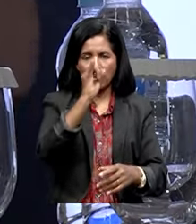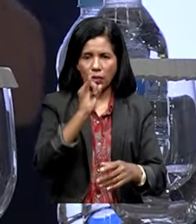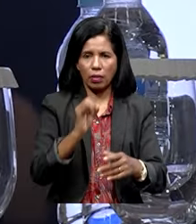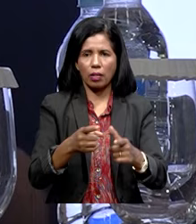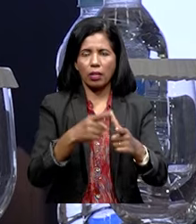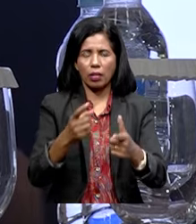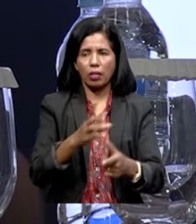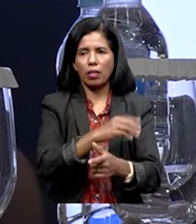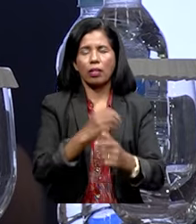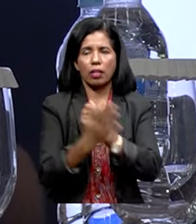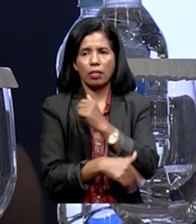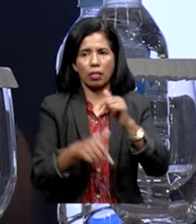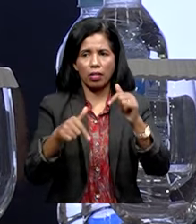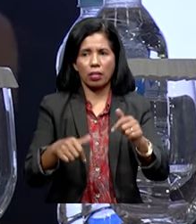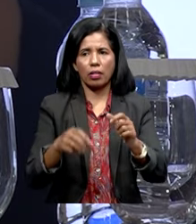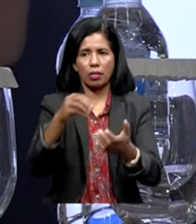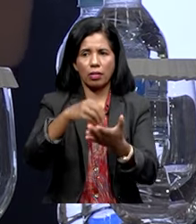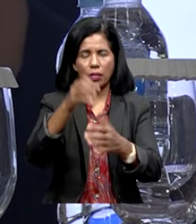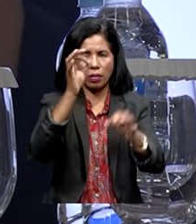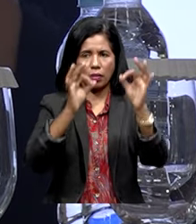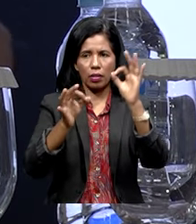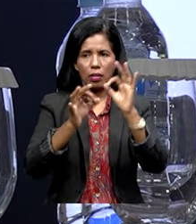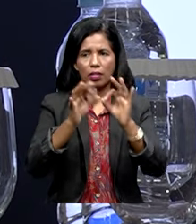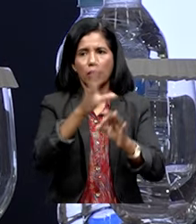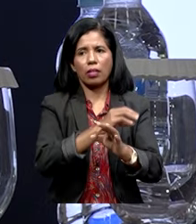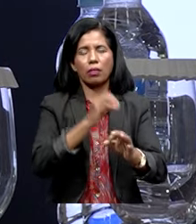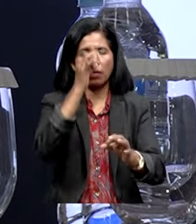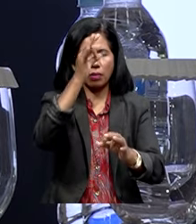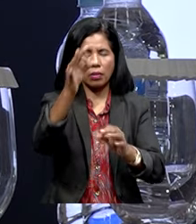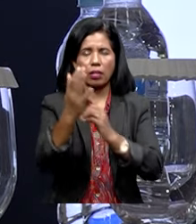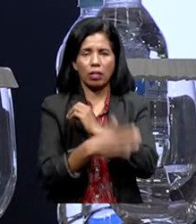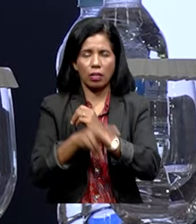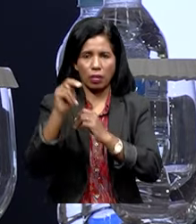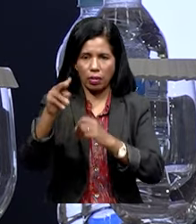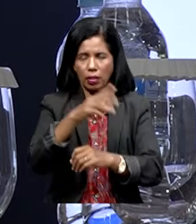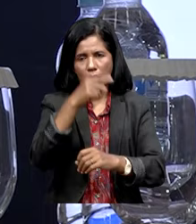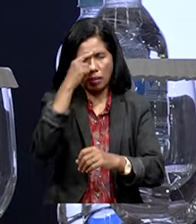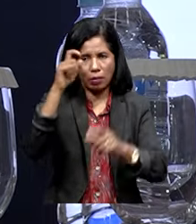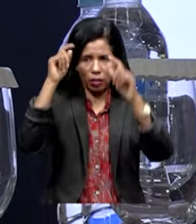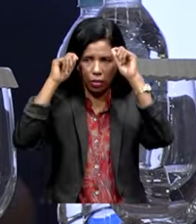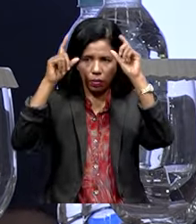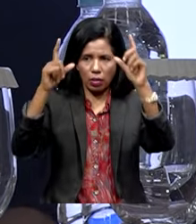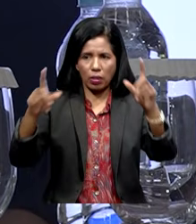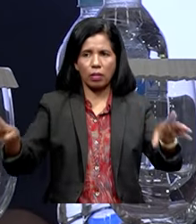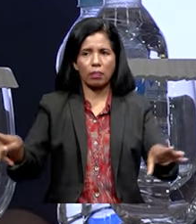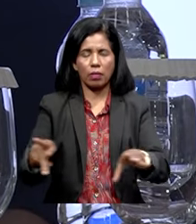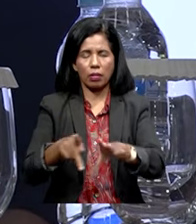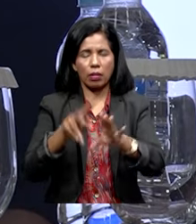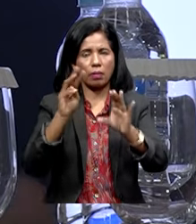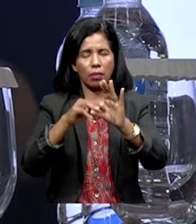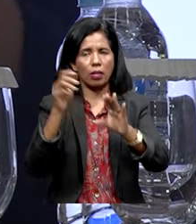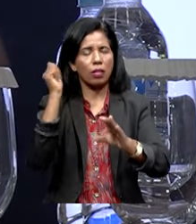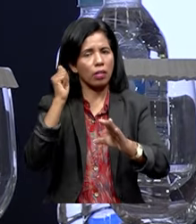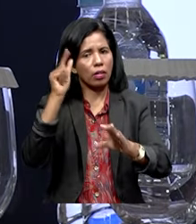produto local e arrailaran, o de garantia produtividade para o futuro nação nenhan, também Timor-Leste atua a parte do mercado ASEAN,